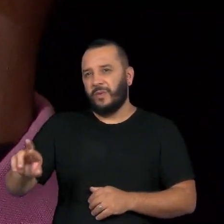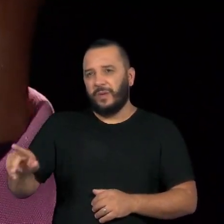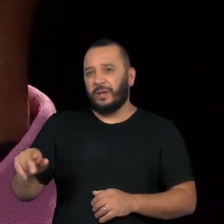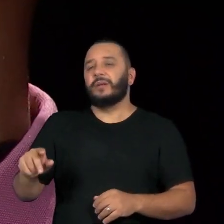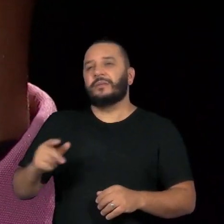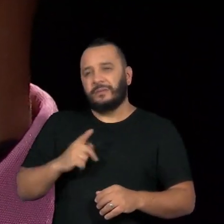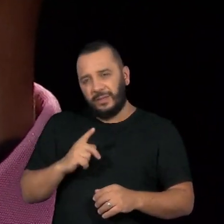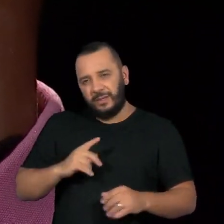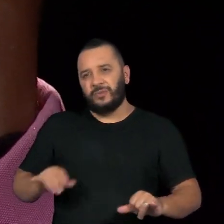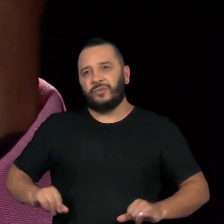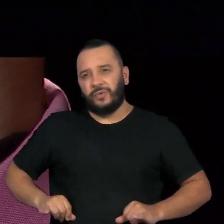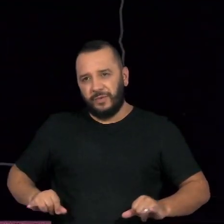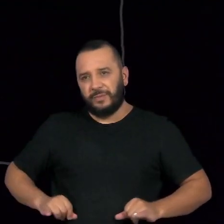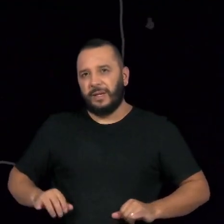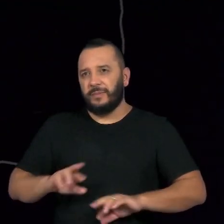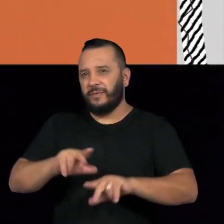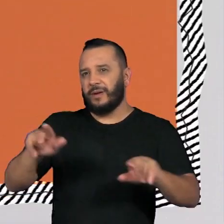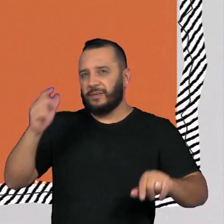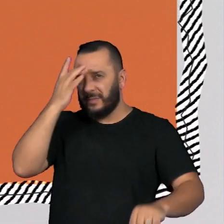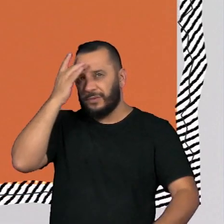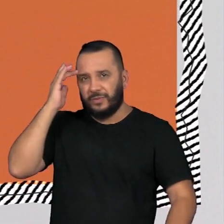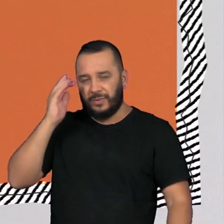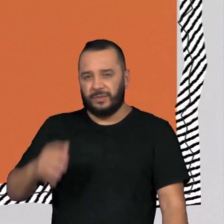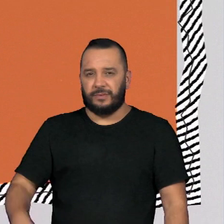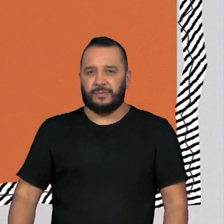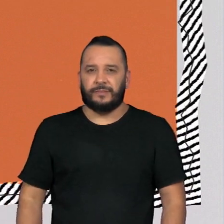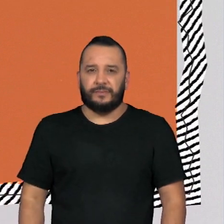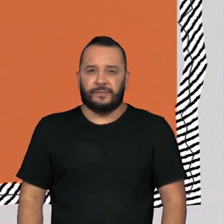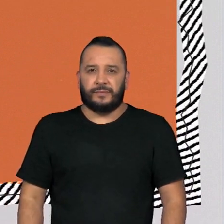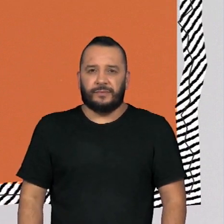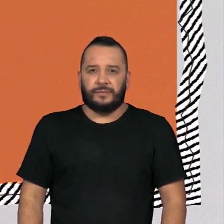para tantas pessoas. Obrigado.